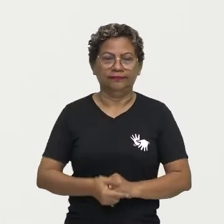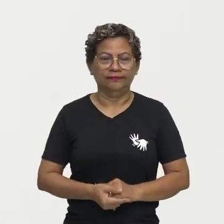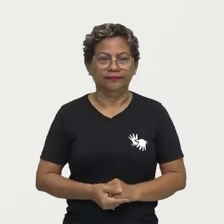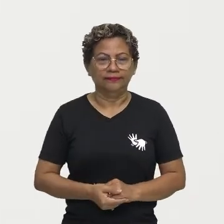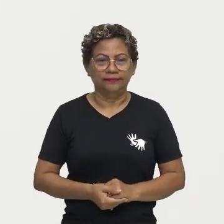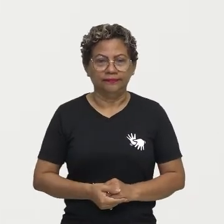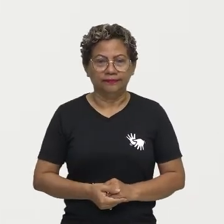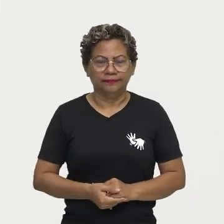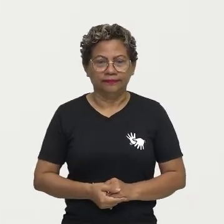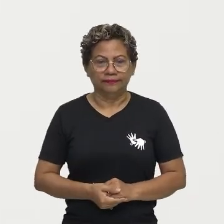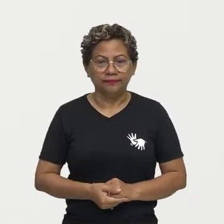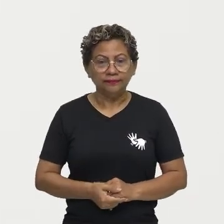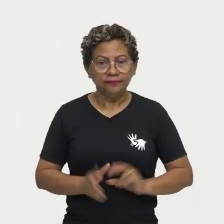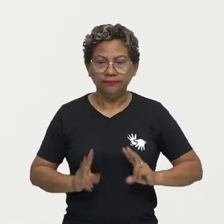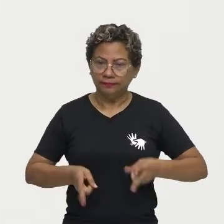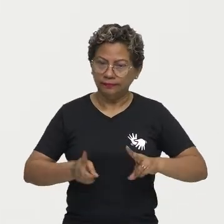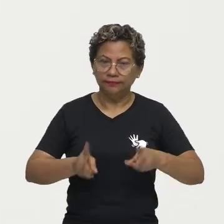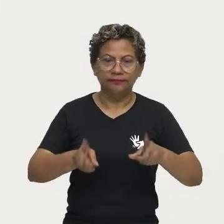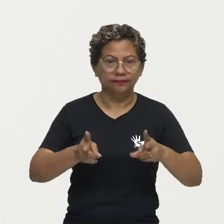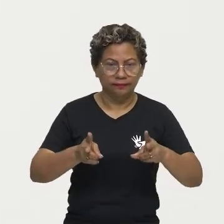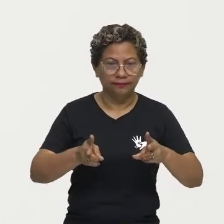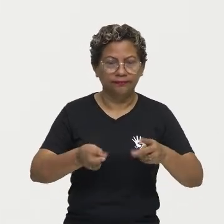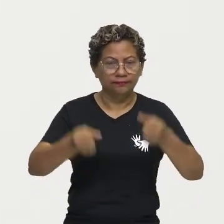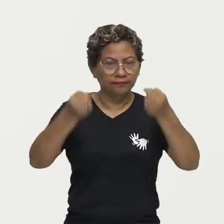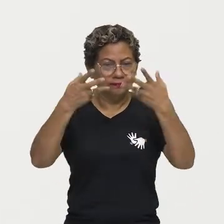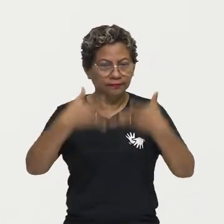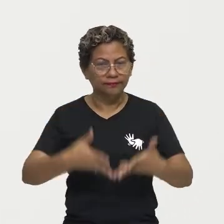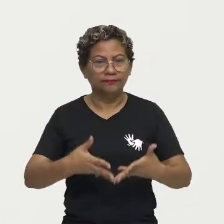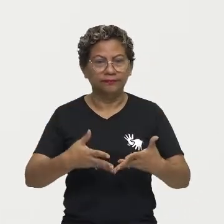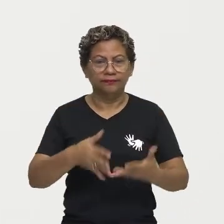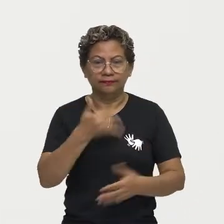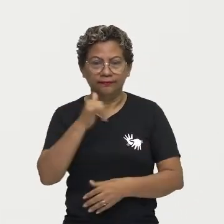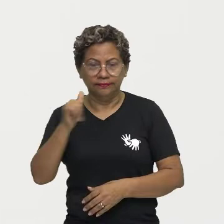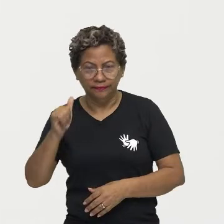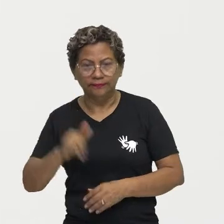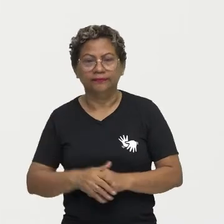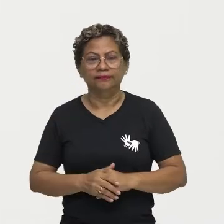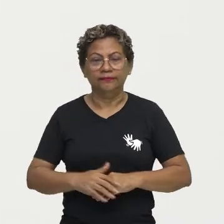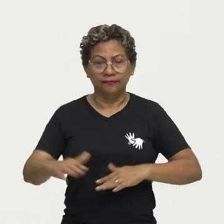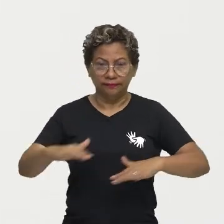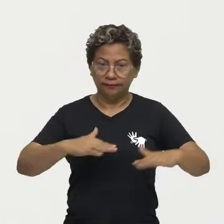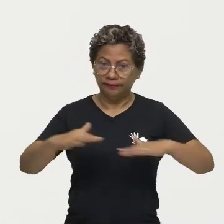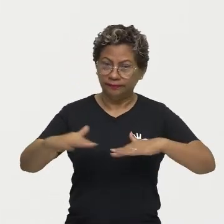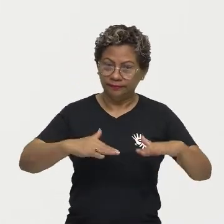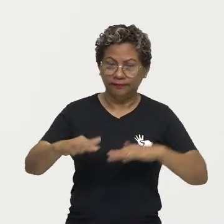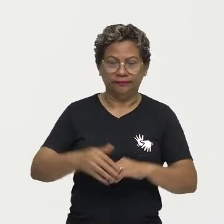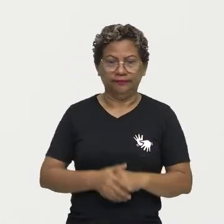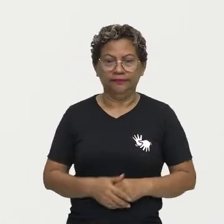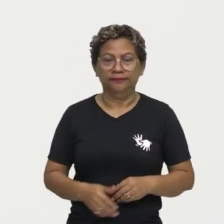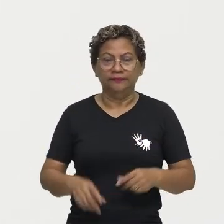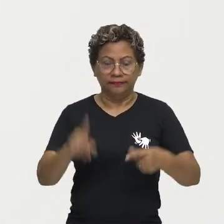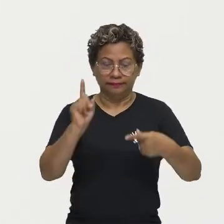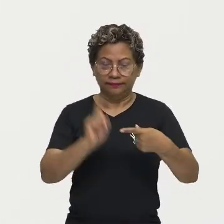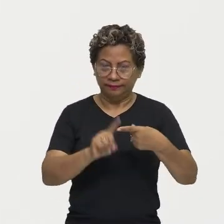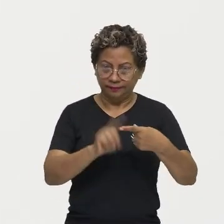continuando, ainda falando sobre energia cinética, aqui alguns exemplos para você na ilustração. Veja, o carro em